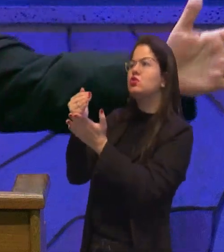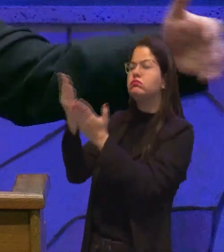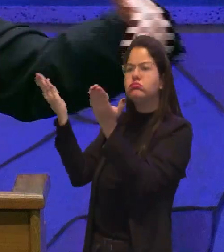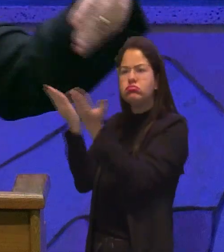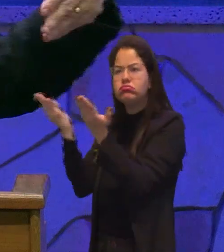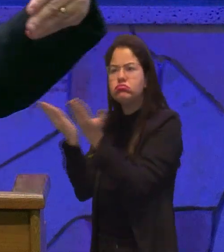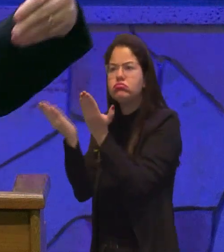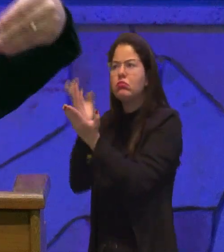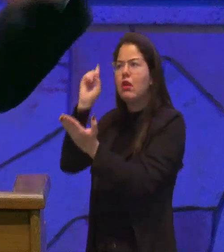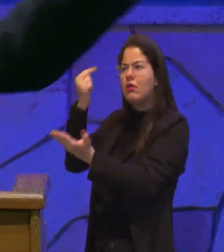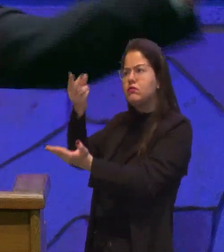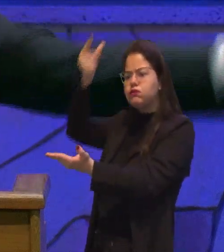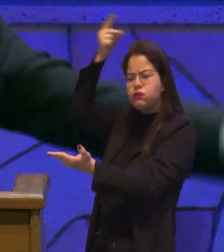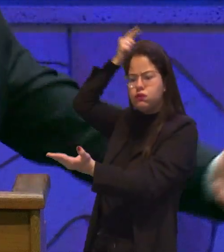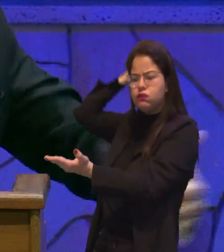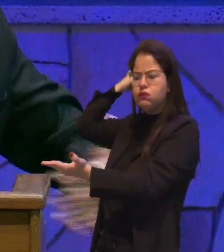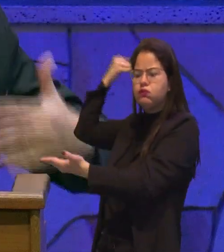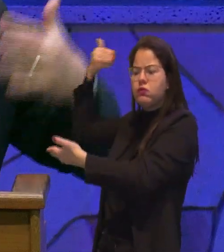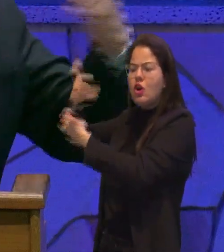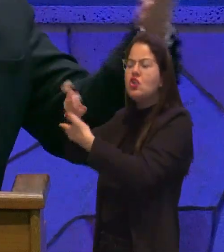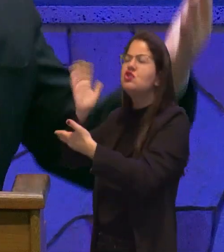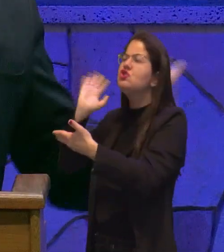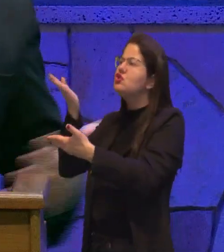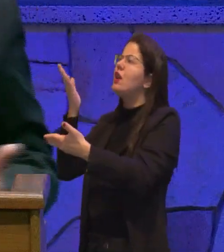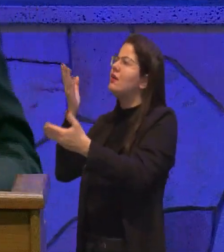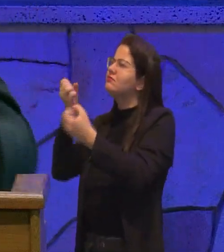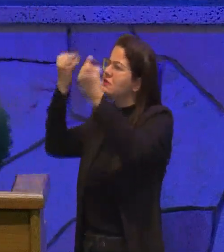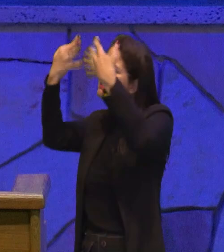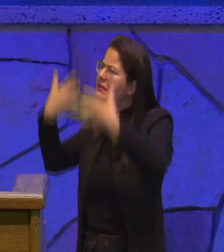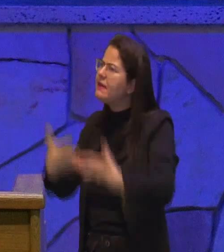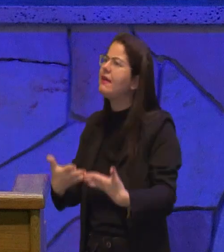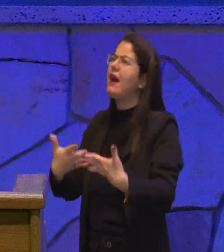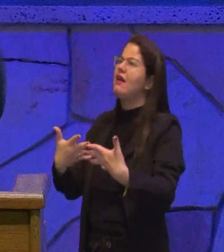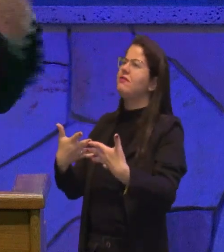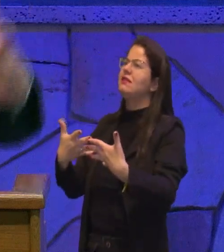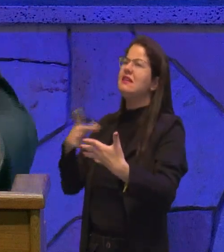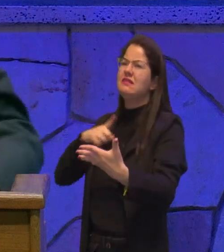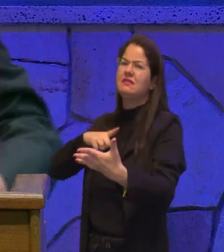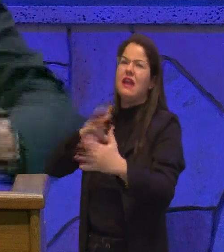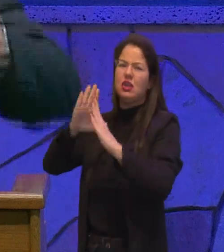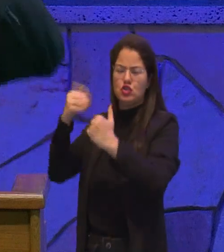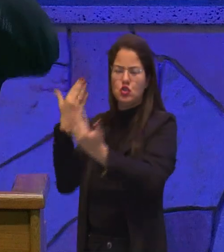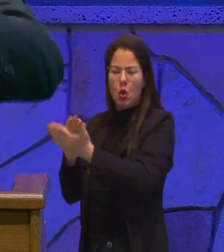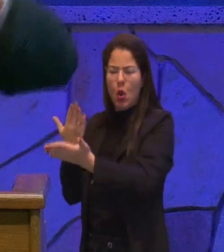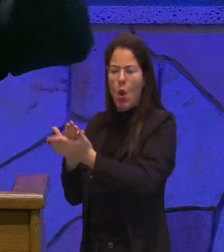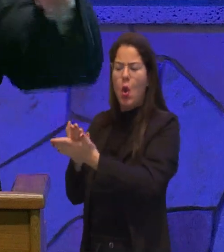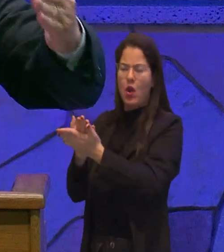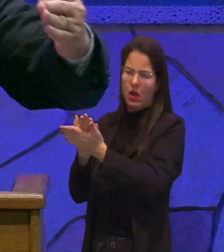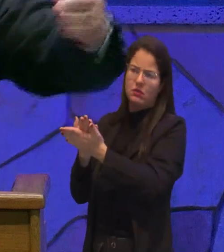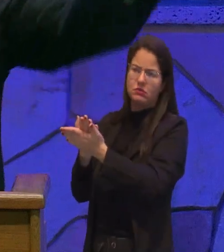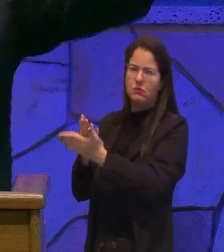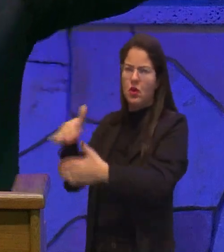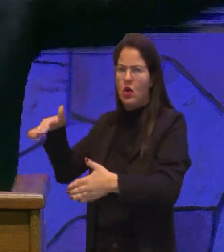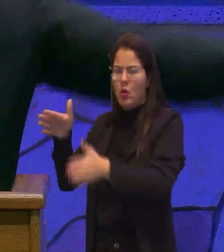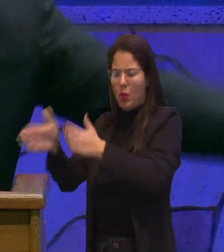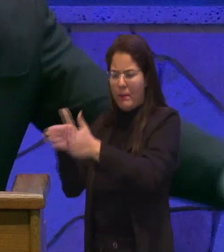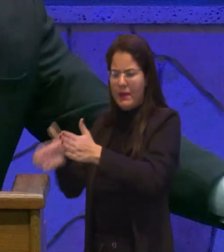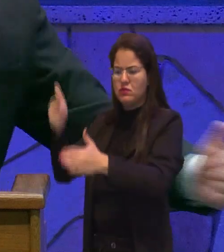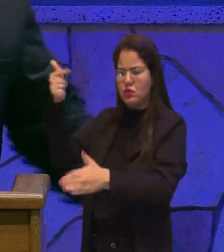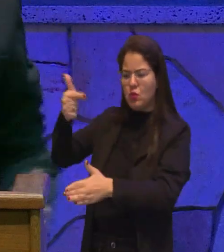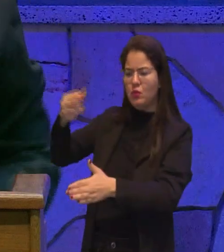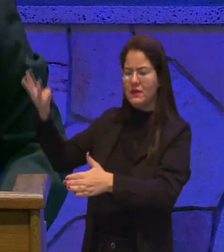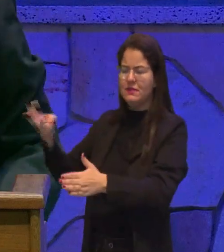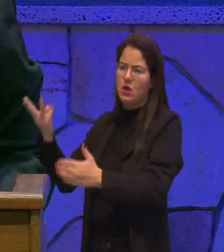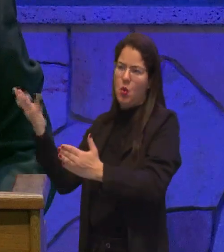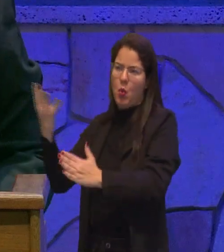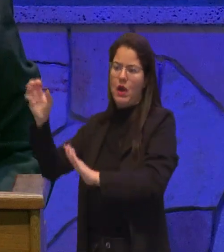respeito disto, já se falava teologicamente. Nós temos grandes escolas no período, no 2º, 3º e 4º